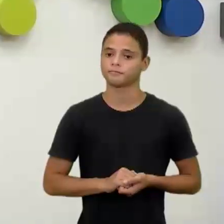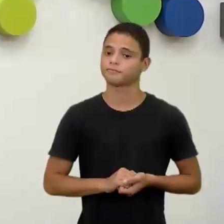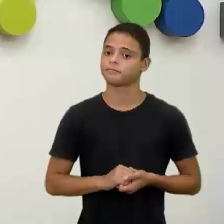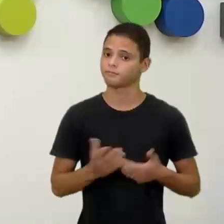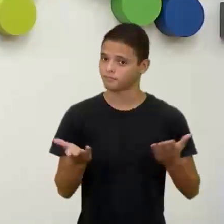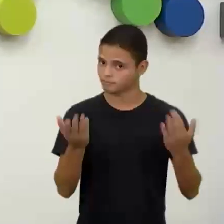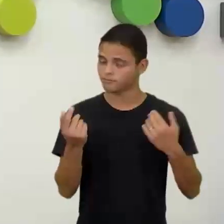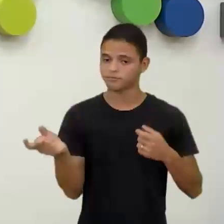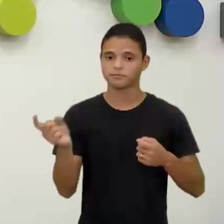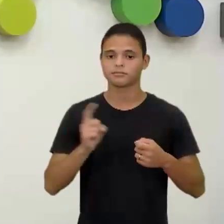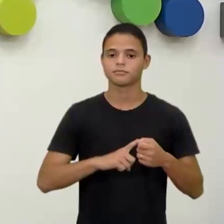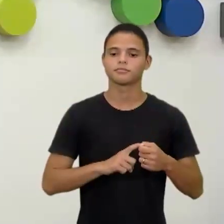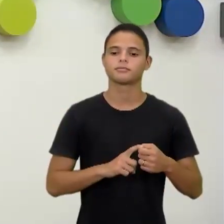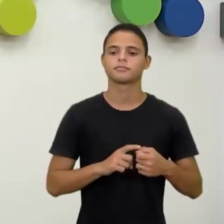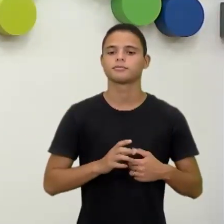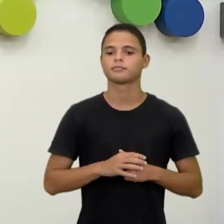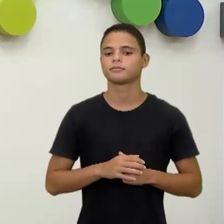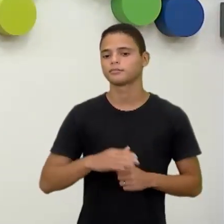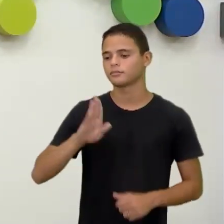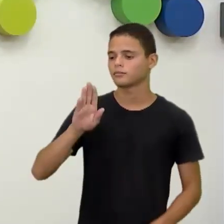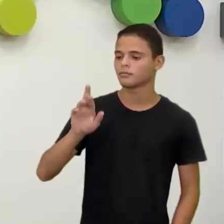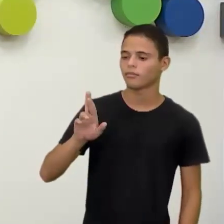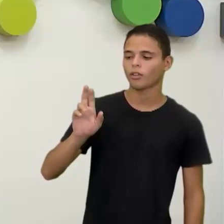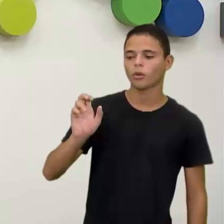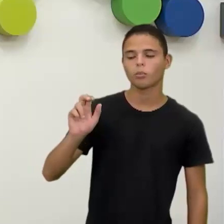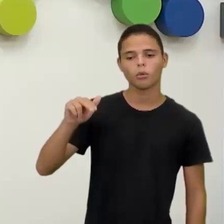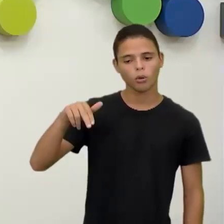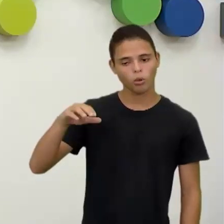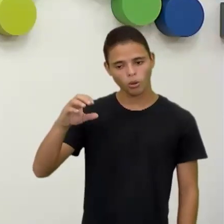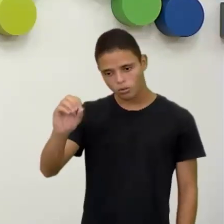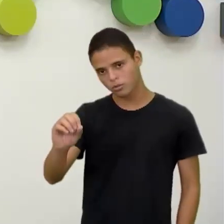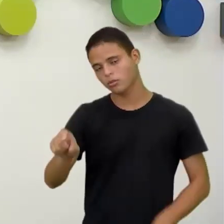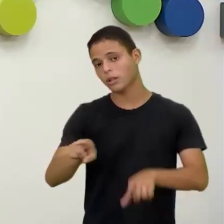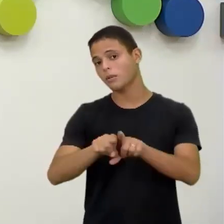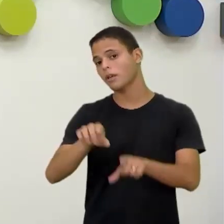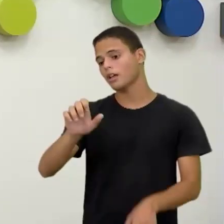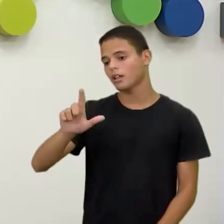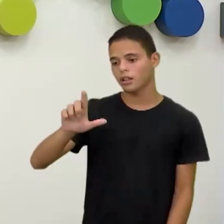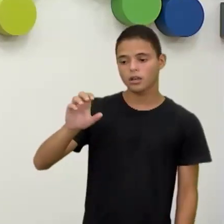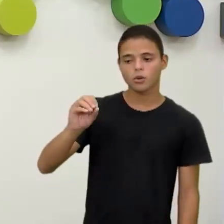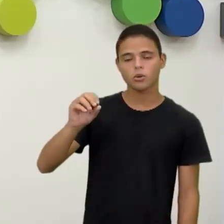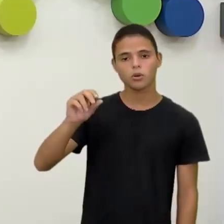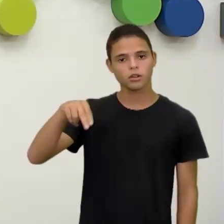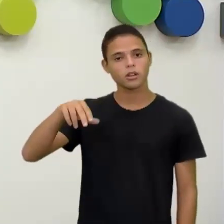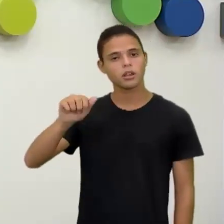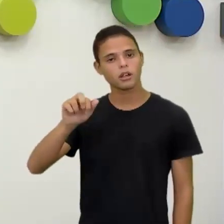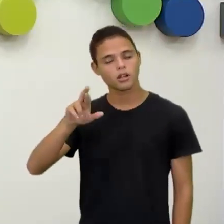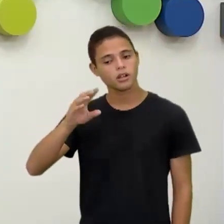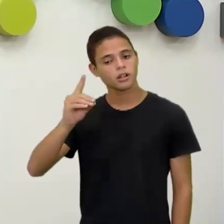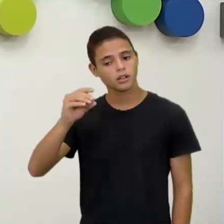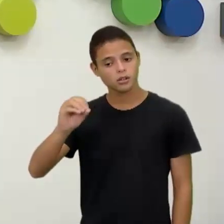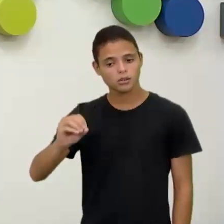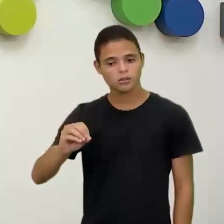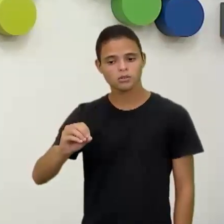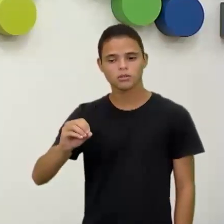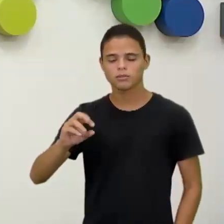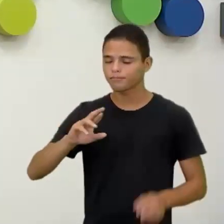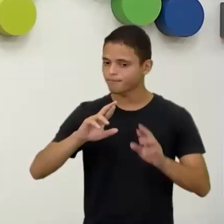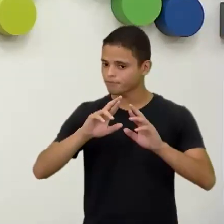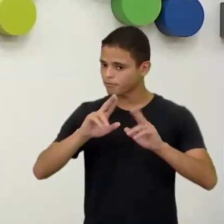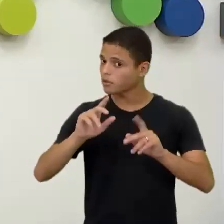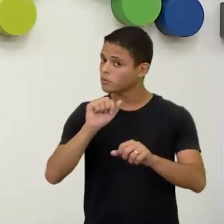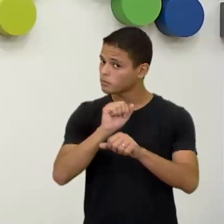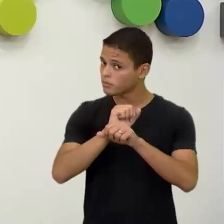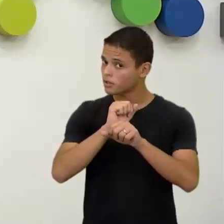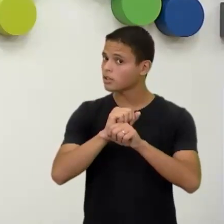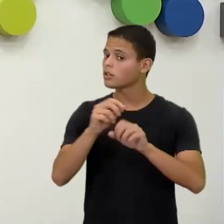Vamos lá então, Bruno, Leonardo, Daniele, Raíssa Estamos aguardando as